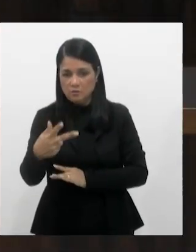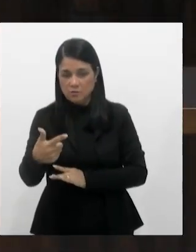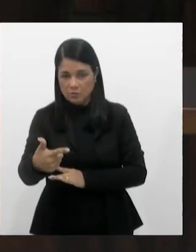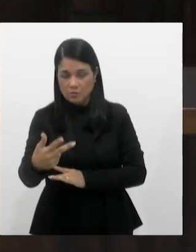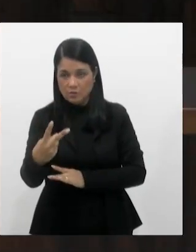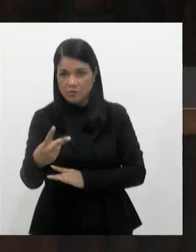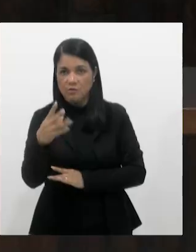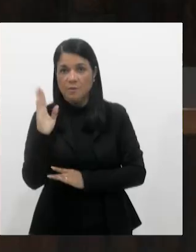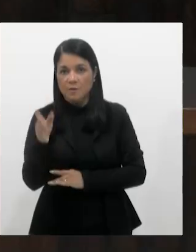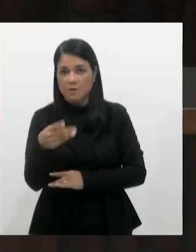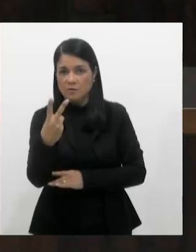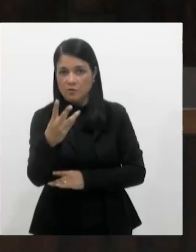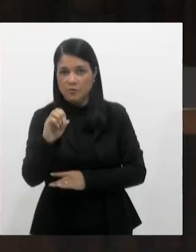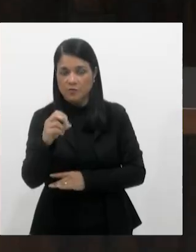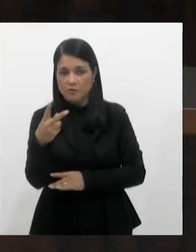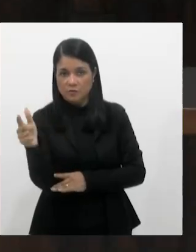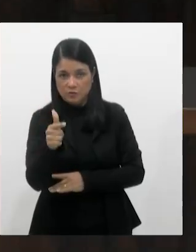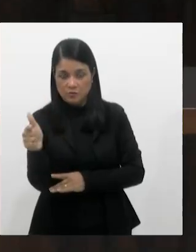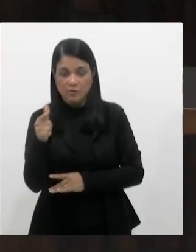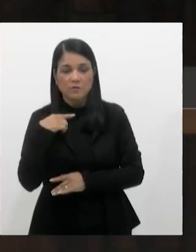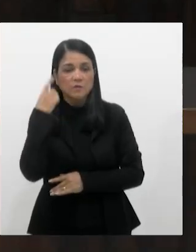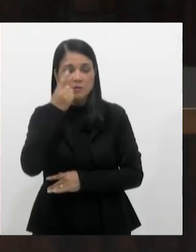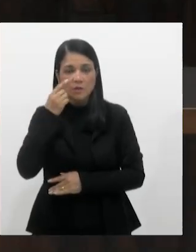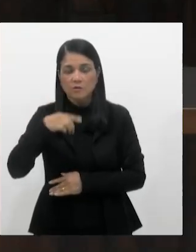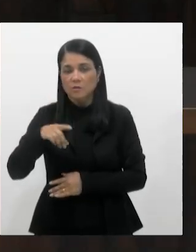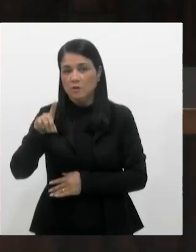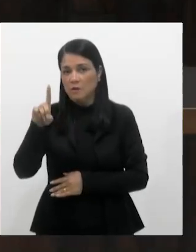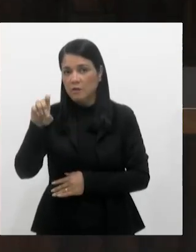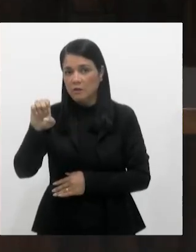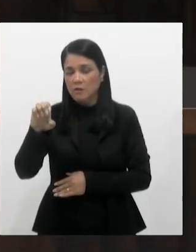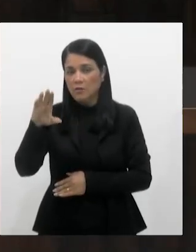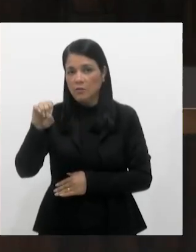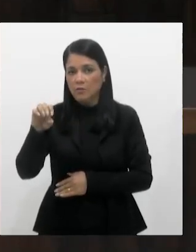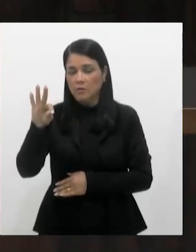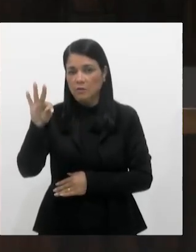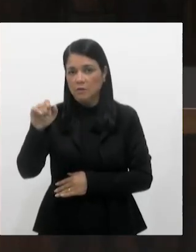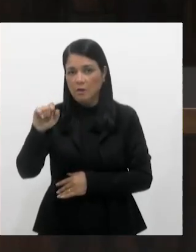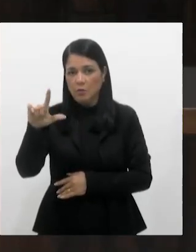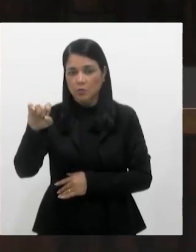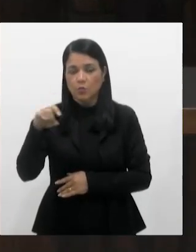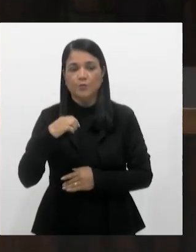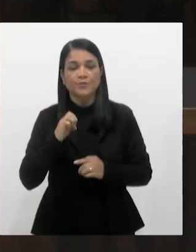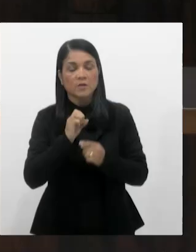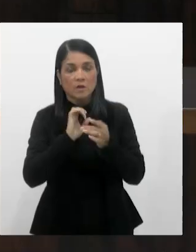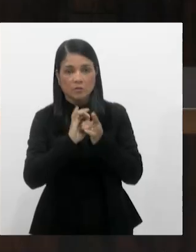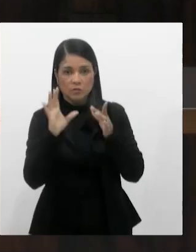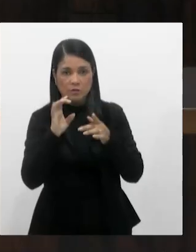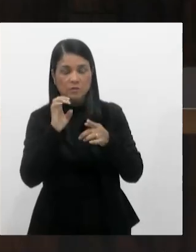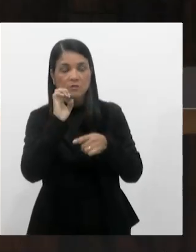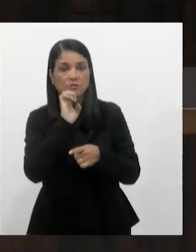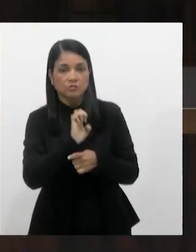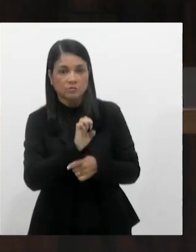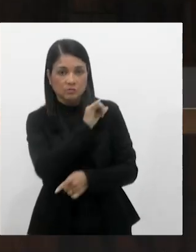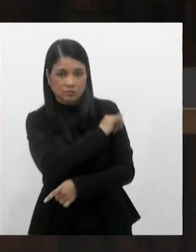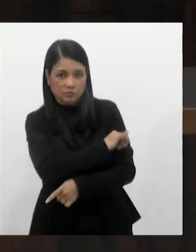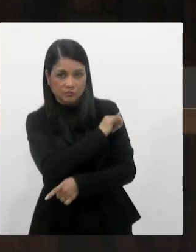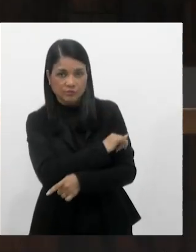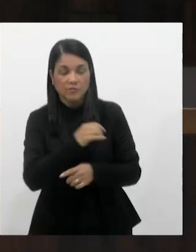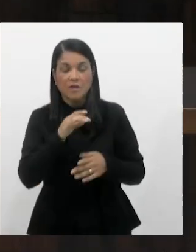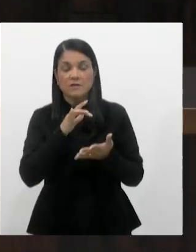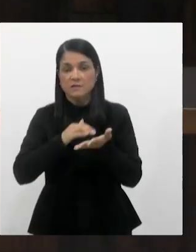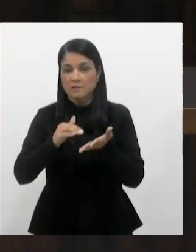5872/2022, de autoria do deputado Dr. Deodalto, que autoriza o governo do Estado do Rio de Janeiro, por intermédio da Secretaria de Saúde,